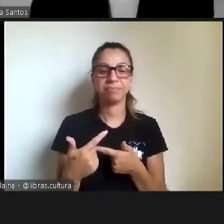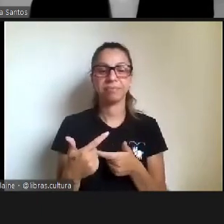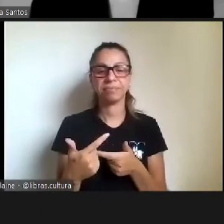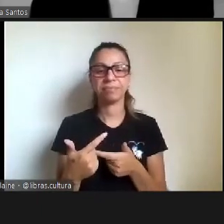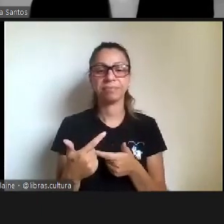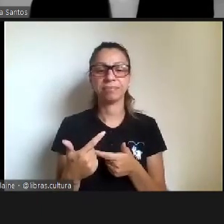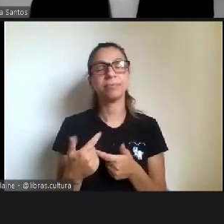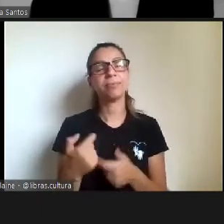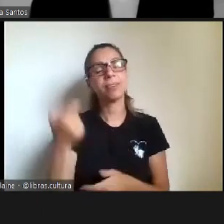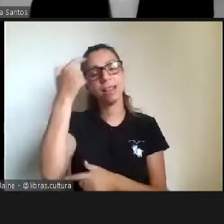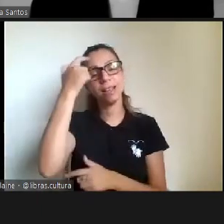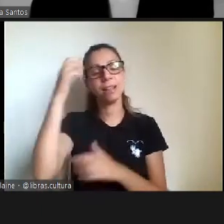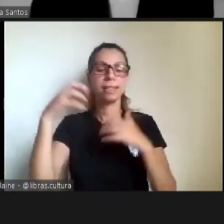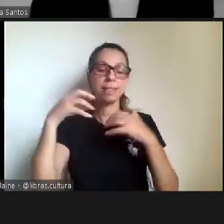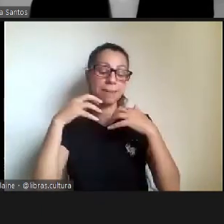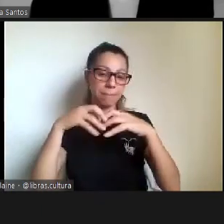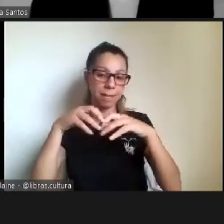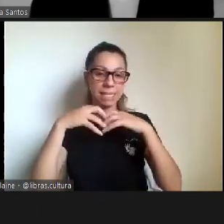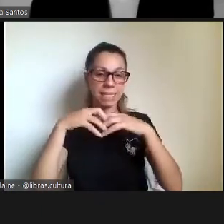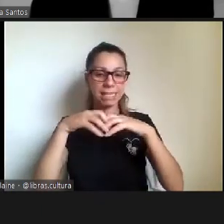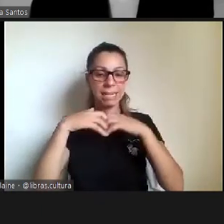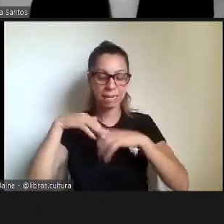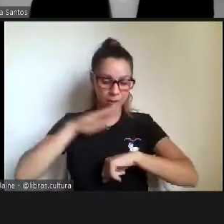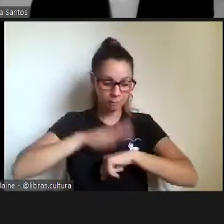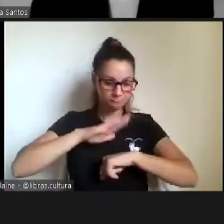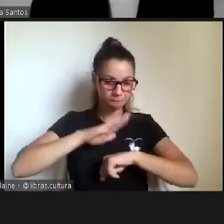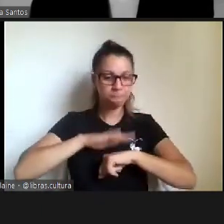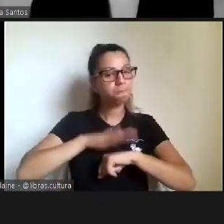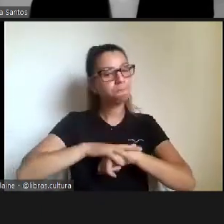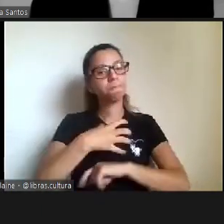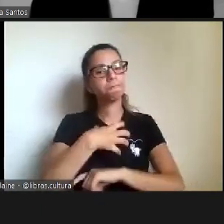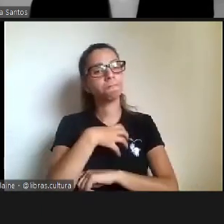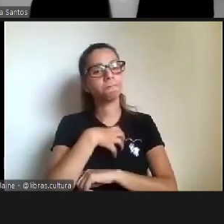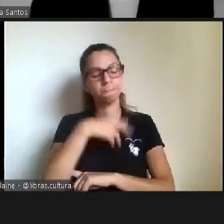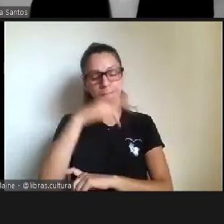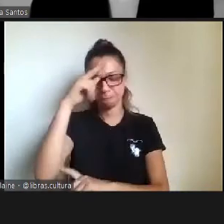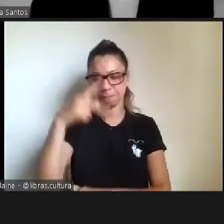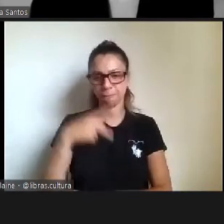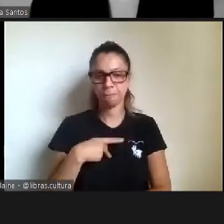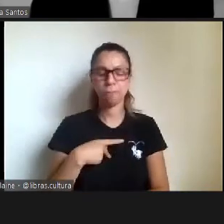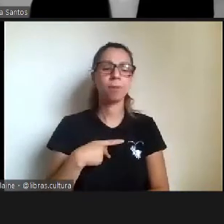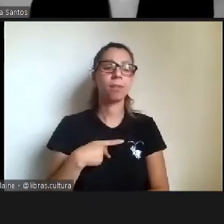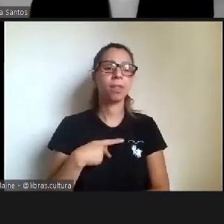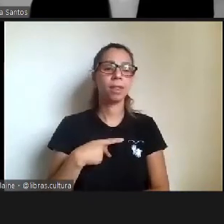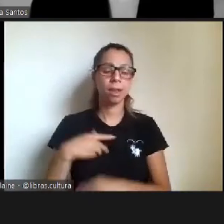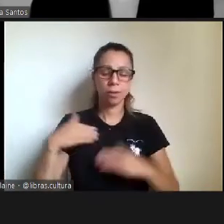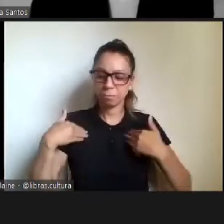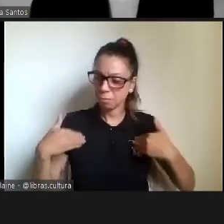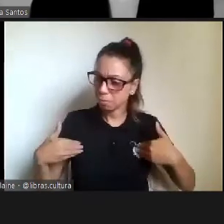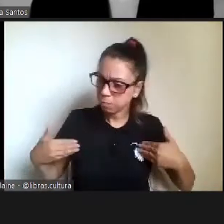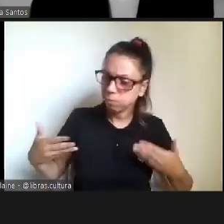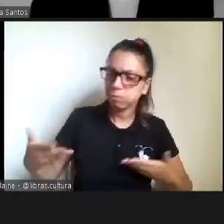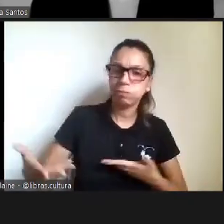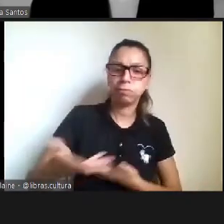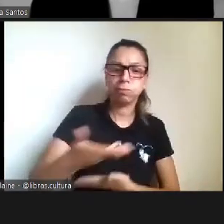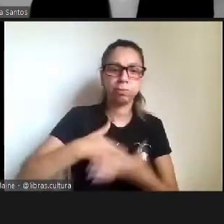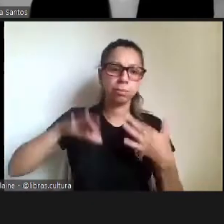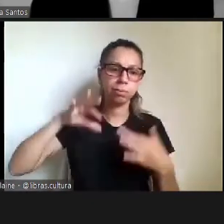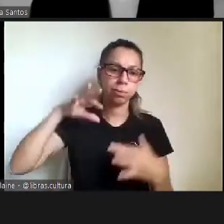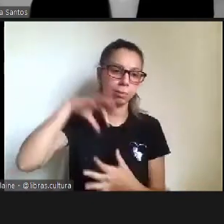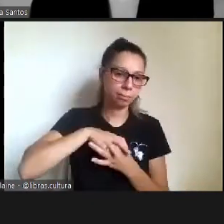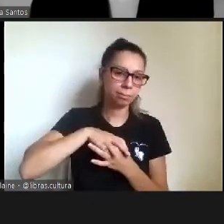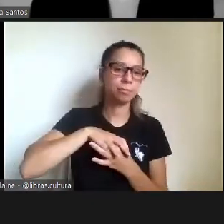esse pensar-se assim da forma, né, e a forma tem a ver com o sujeito, então, claro, né,